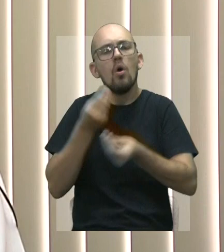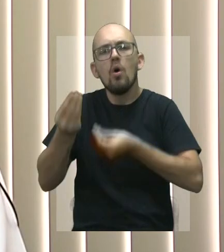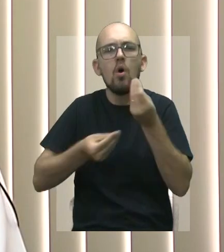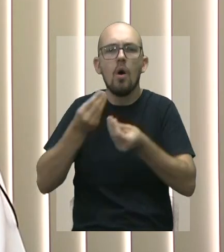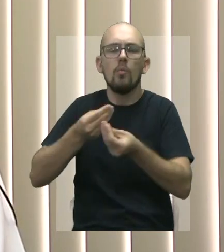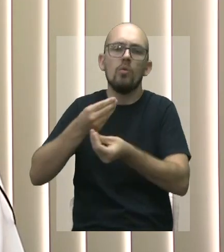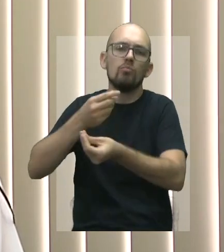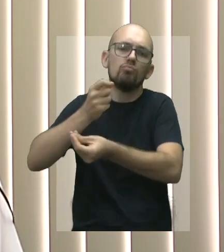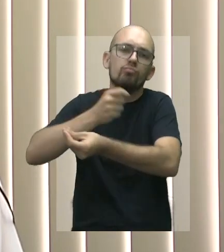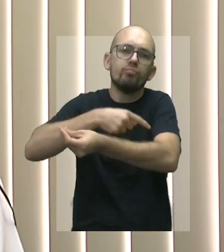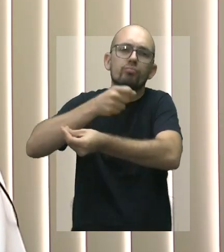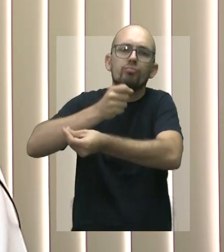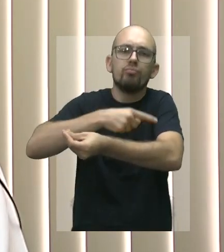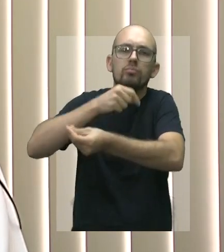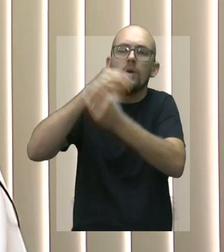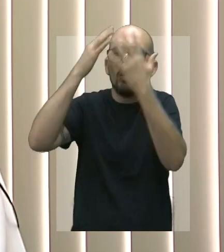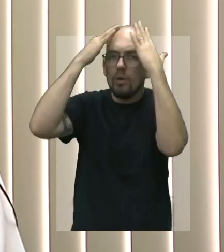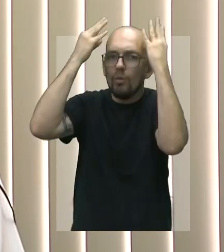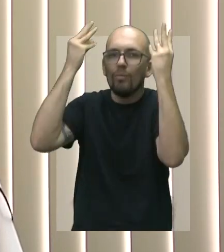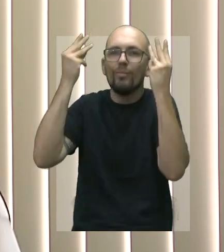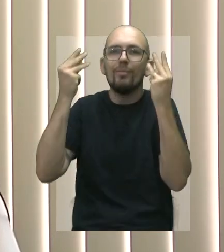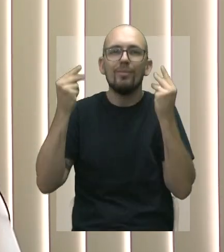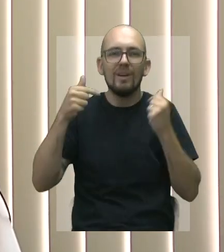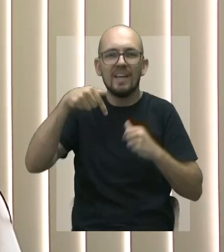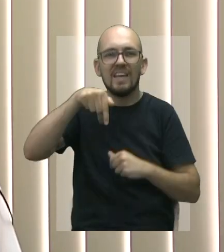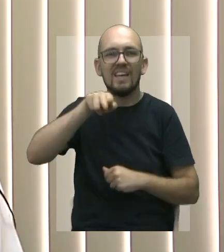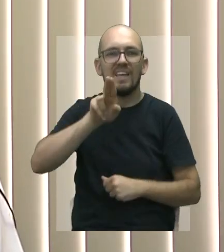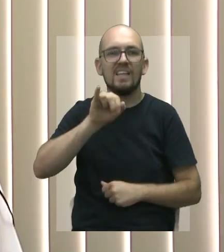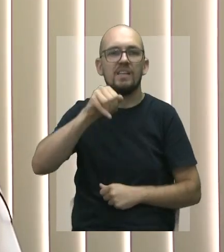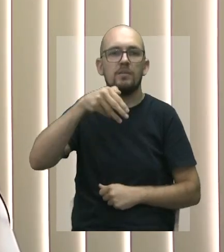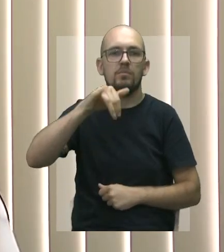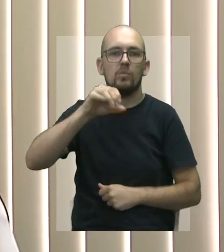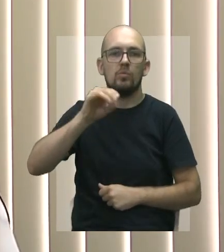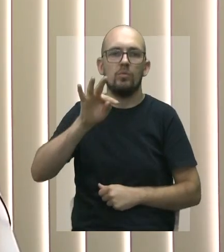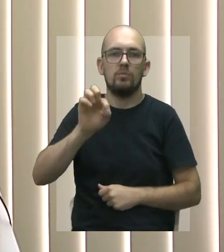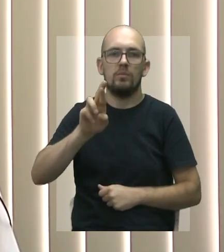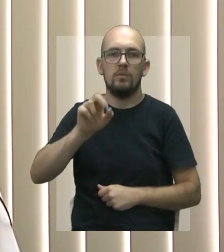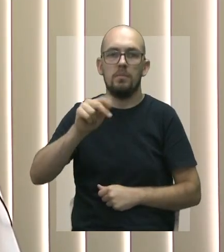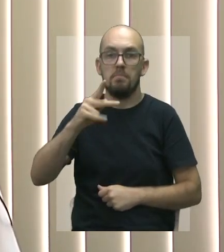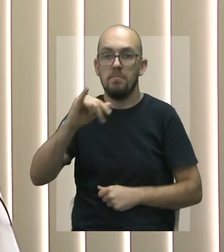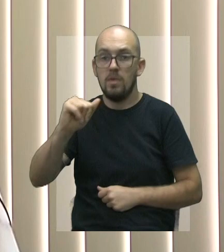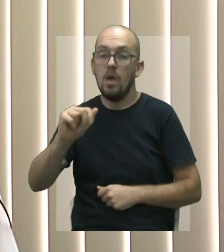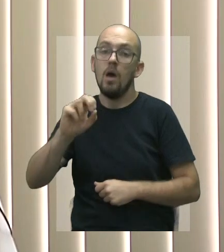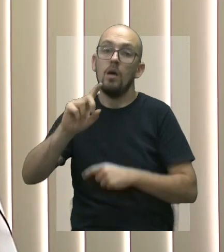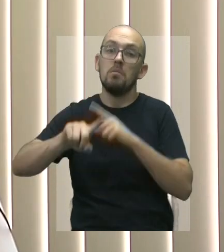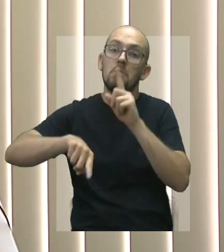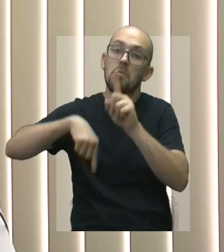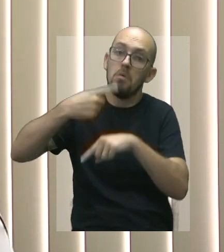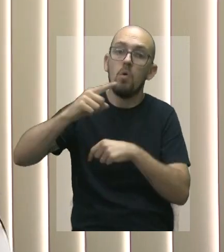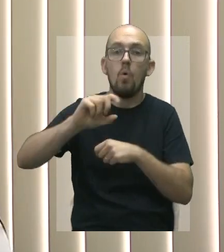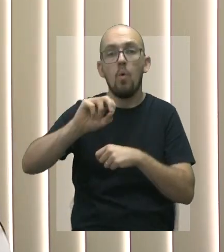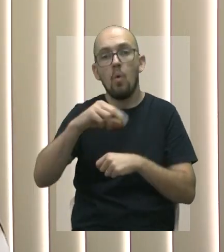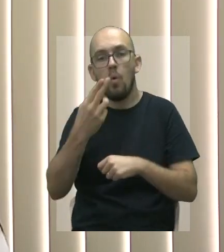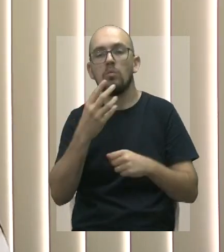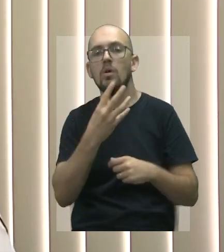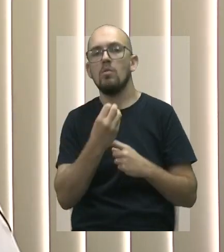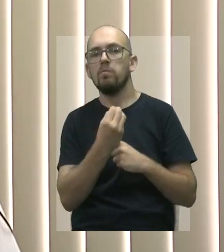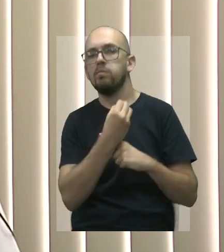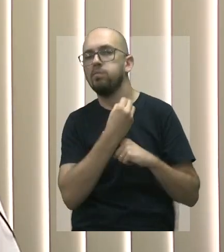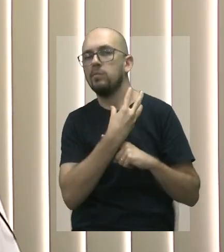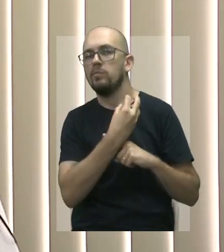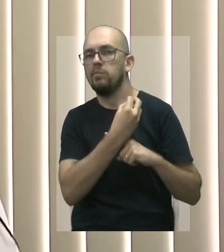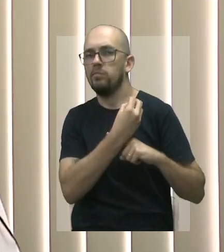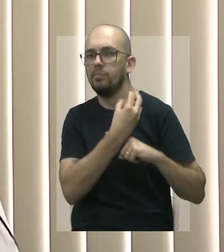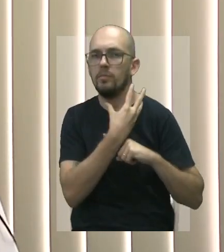quimioterapia. Alguns casos, posteriormente às sessões de quimioterapia, são feitas sessões de radioterapia. É importante sempre ter